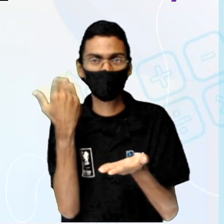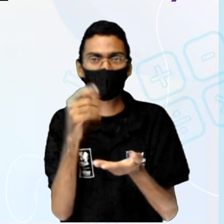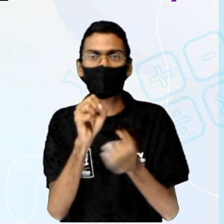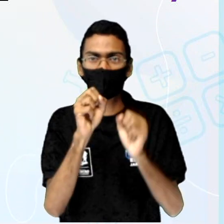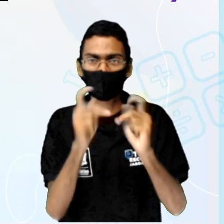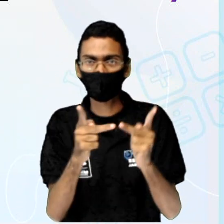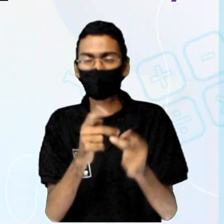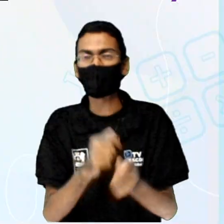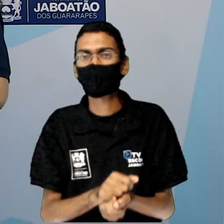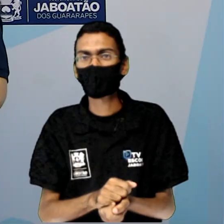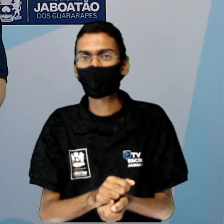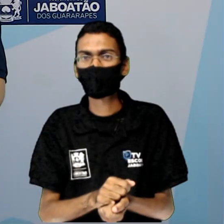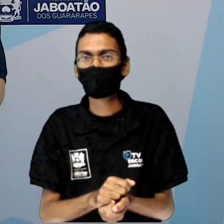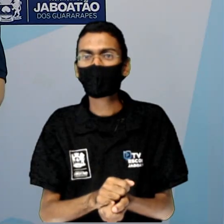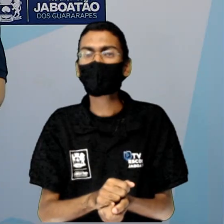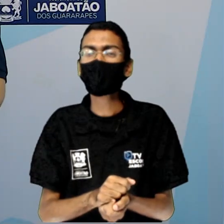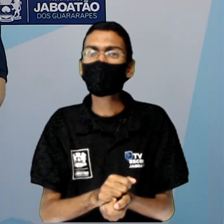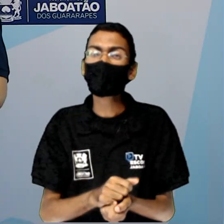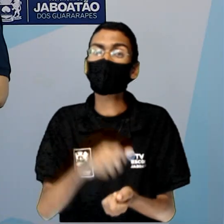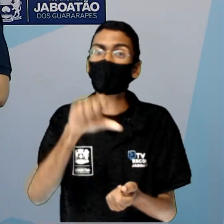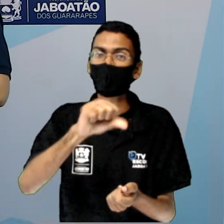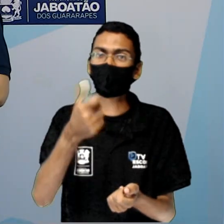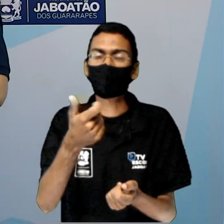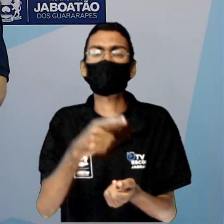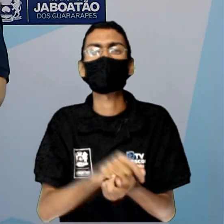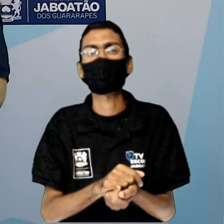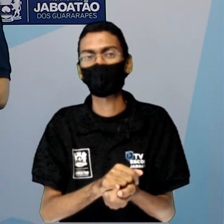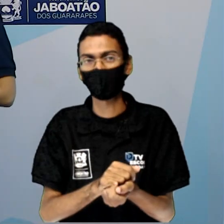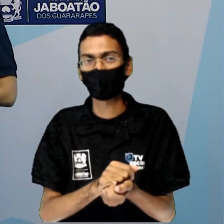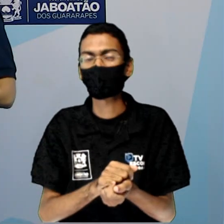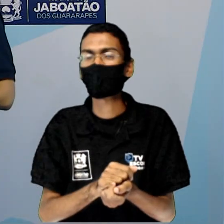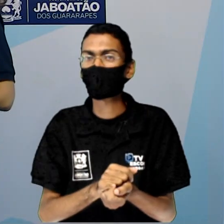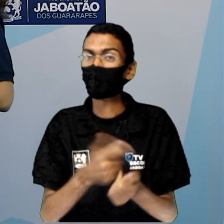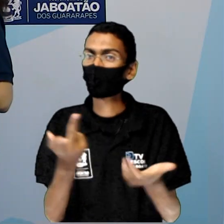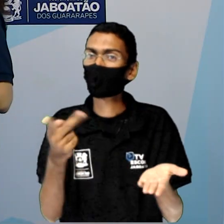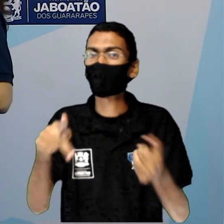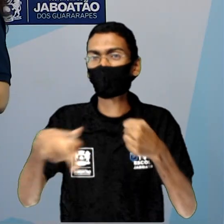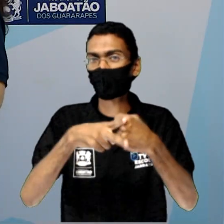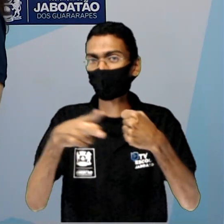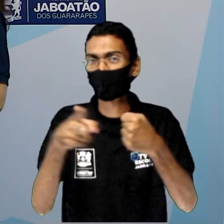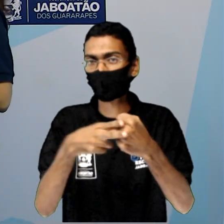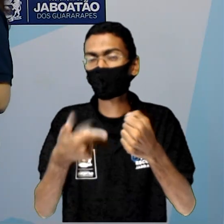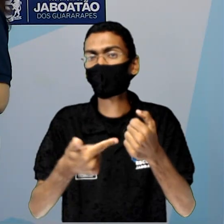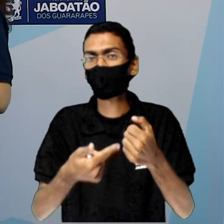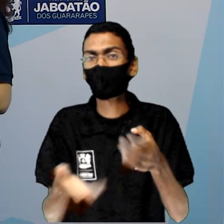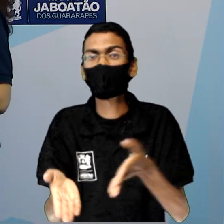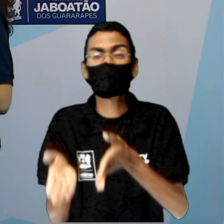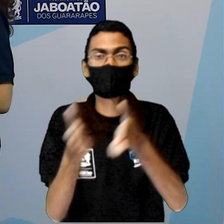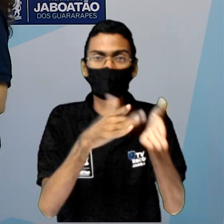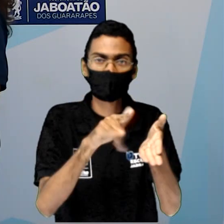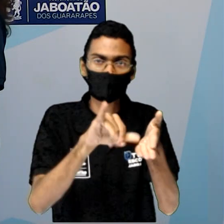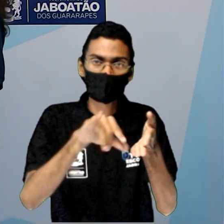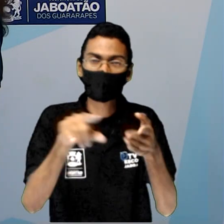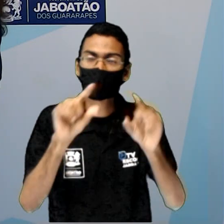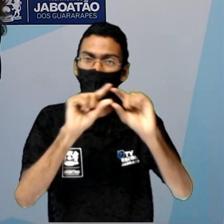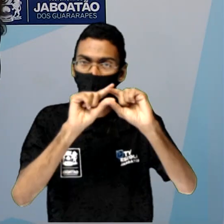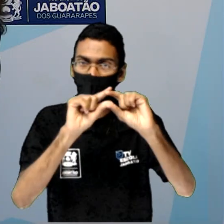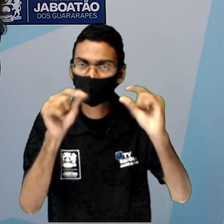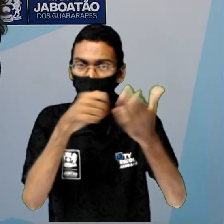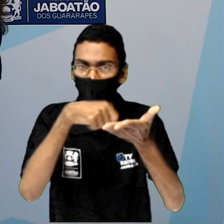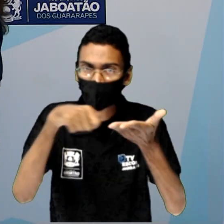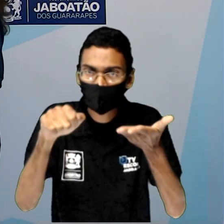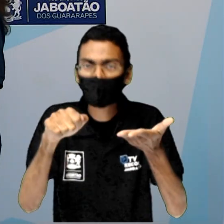passado. Negação did not, o verbo volta para a forma do infinitivo. Neste caso, tiramos o